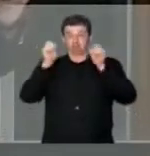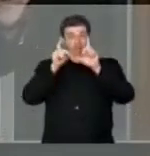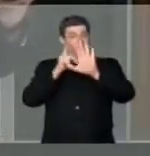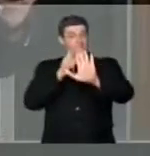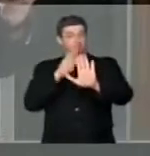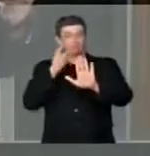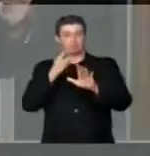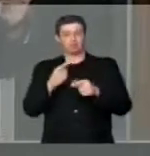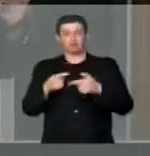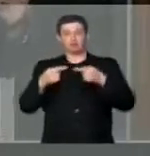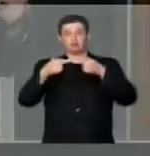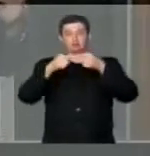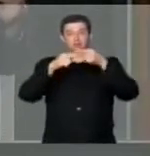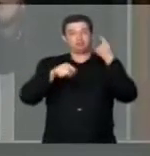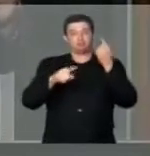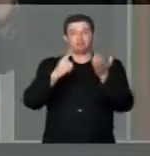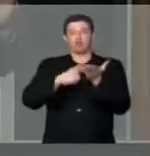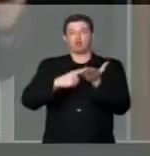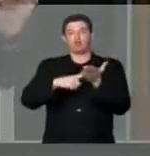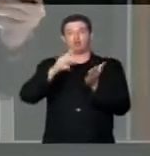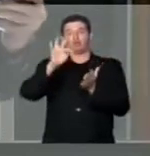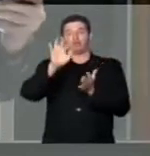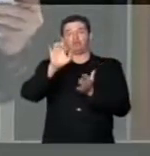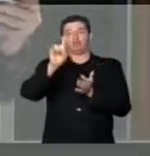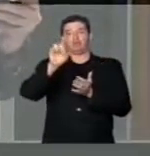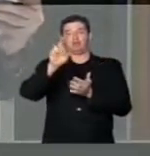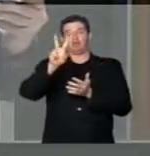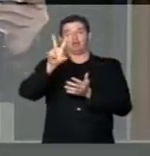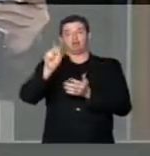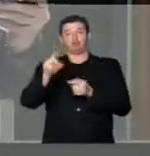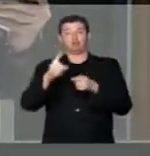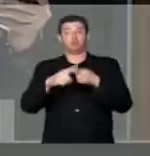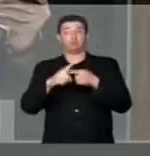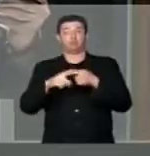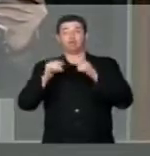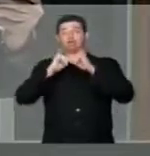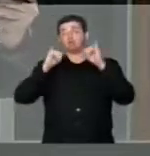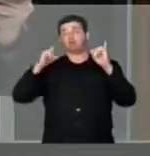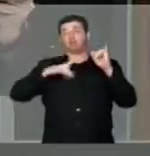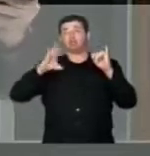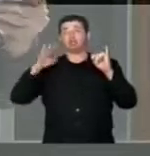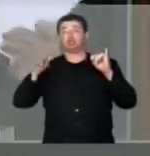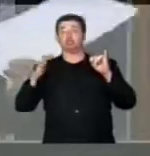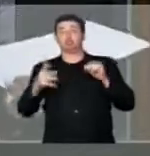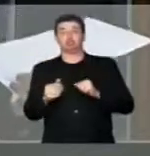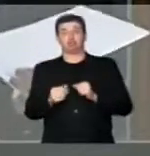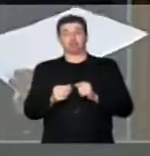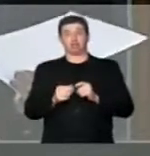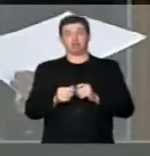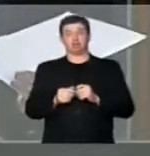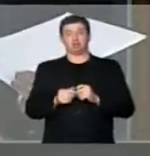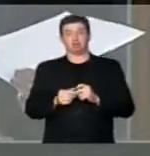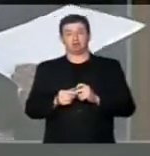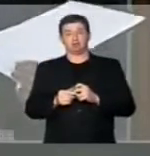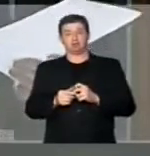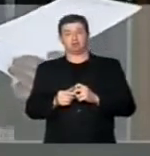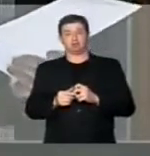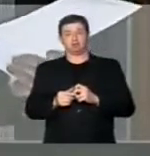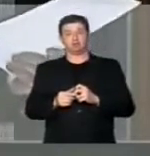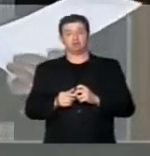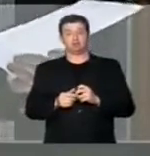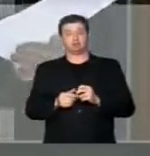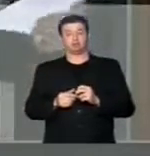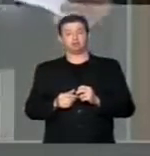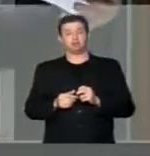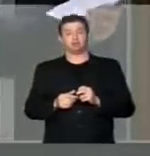senhores, confronto com o Pacto Federativo, e porque já é divulgado nos instrumentos